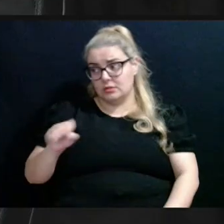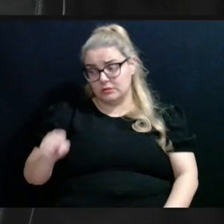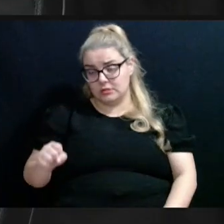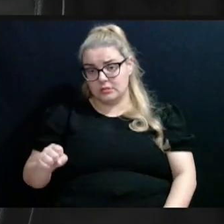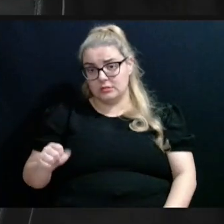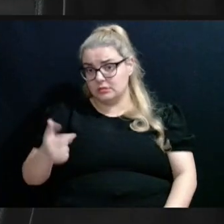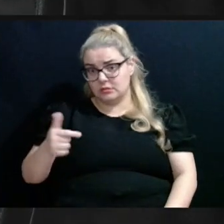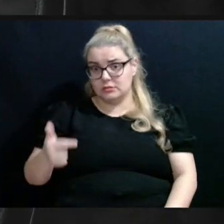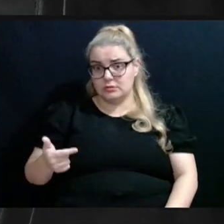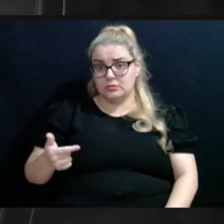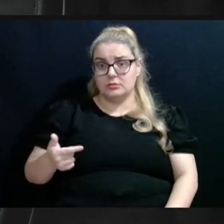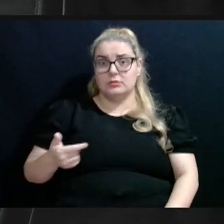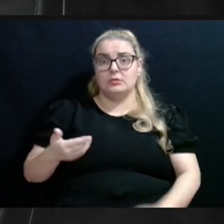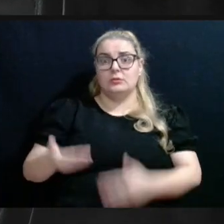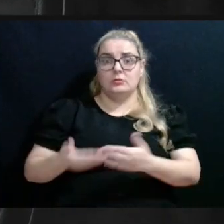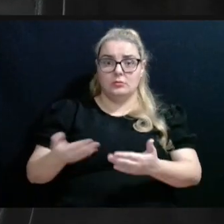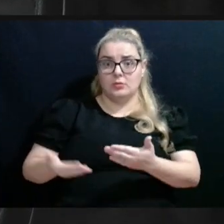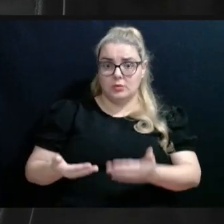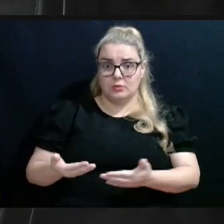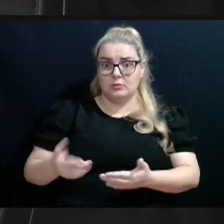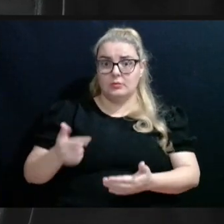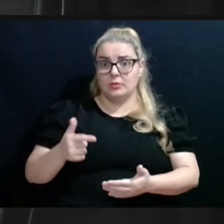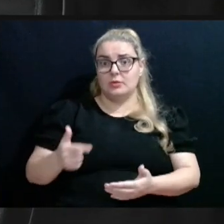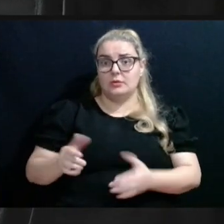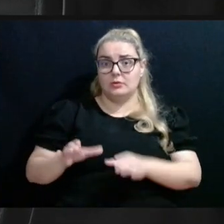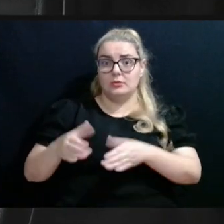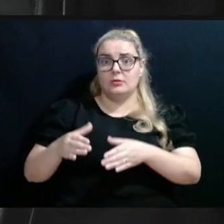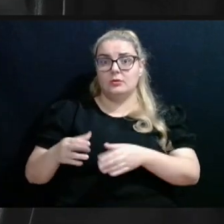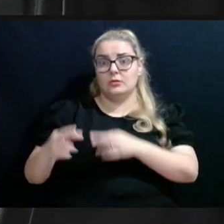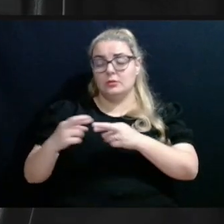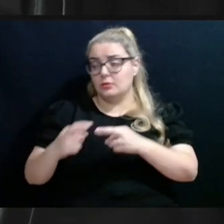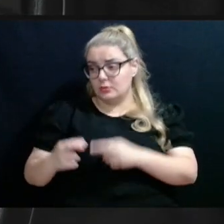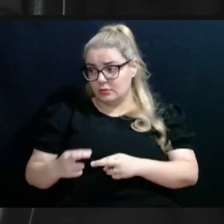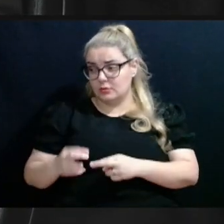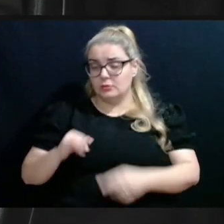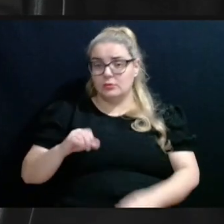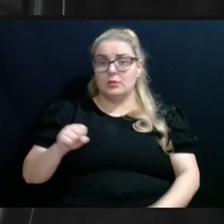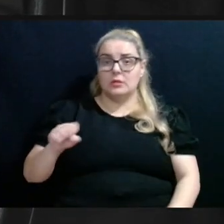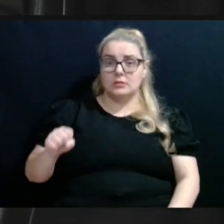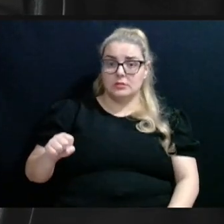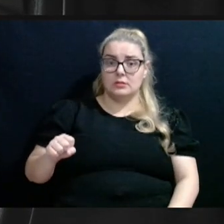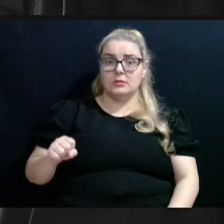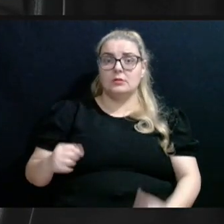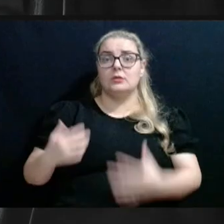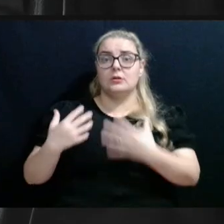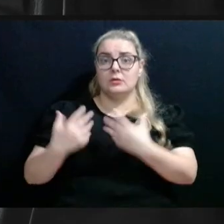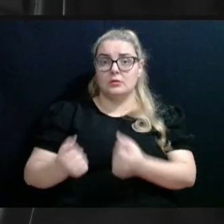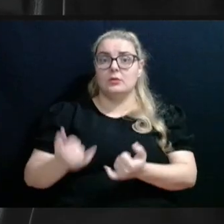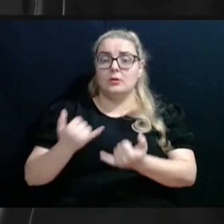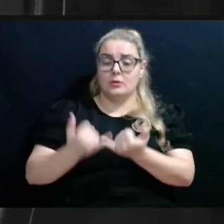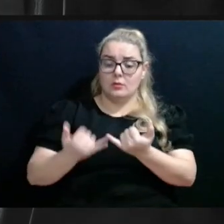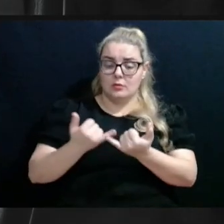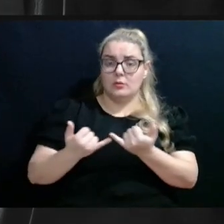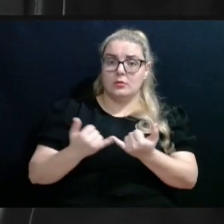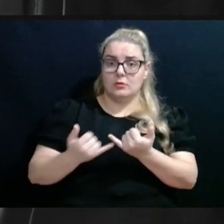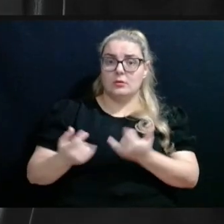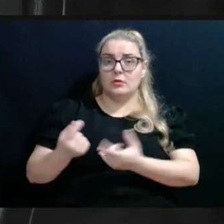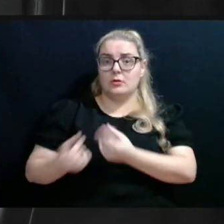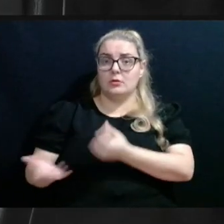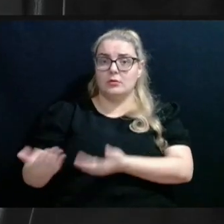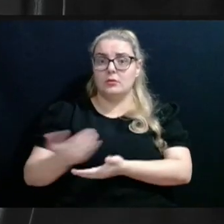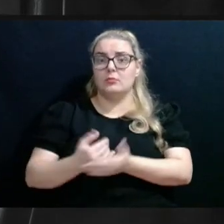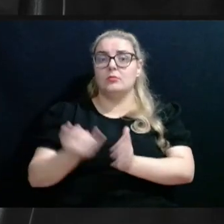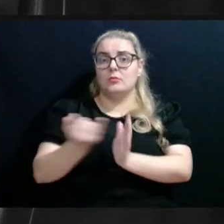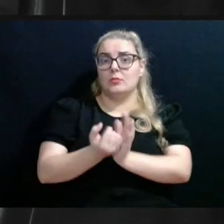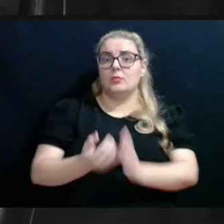sobre Serviços, porque não tem um corpo fiscal para trabalhar o ISS, receberá uma parte desse imposto arrecadado, e Campinas, como uma